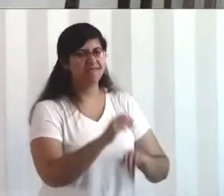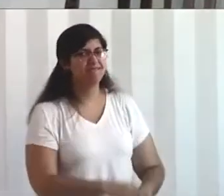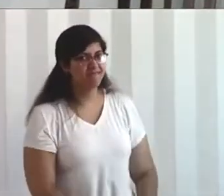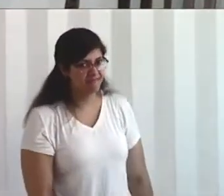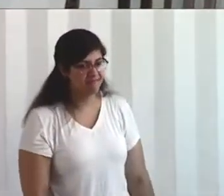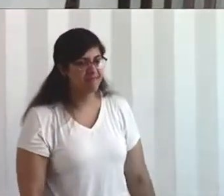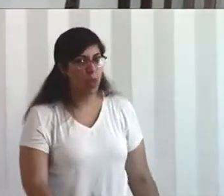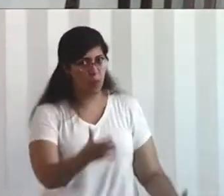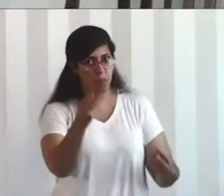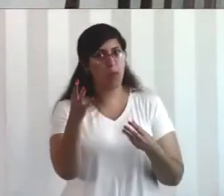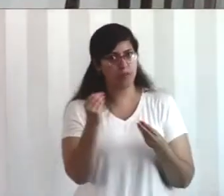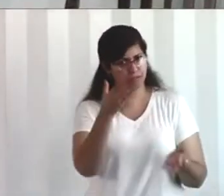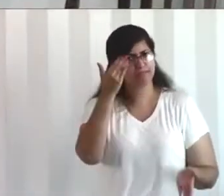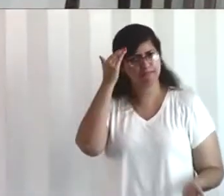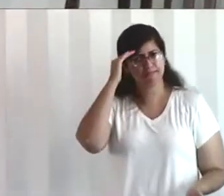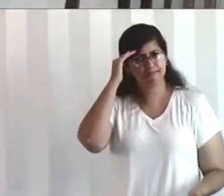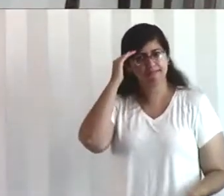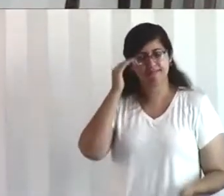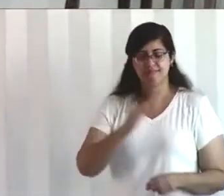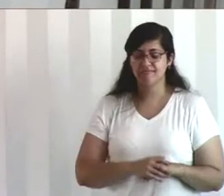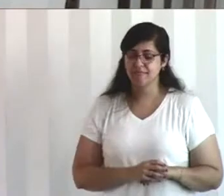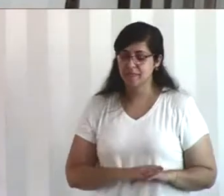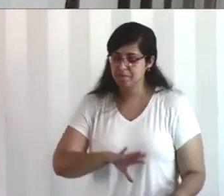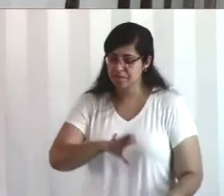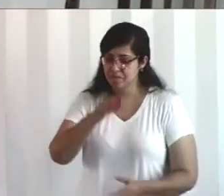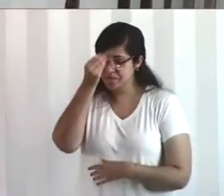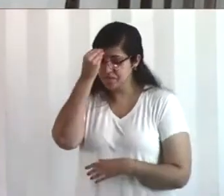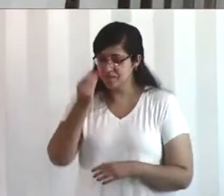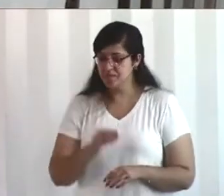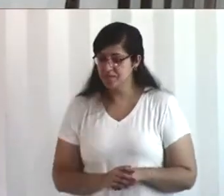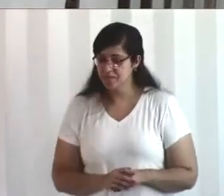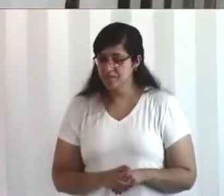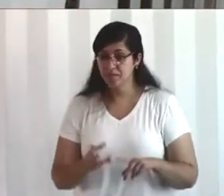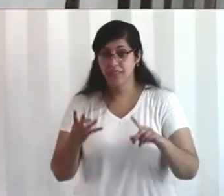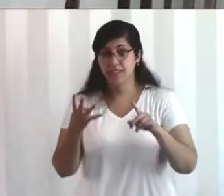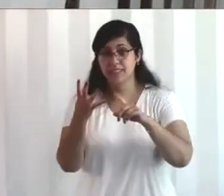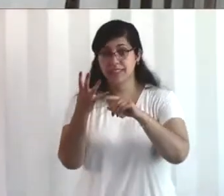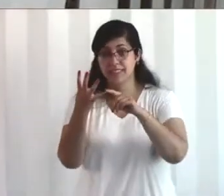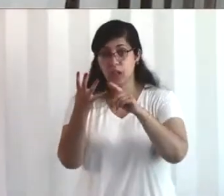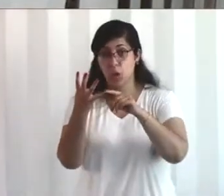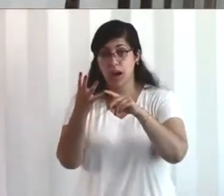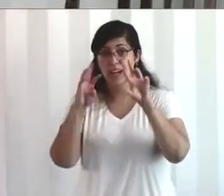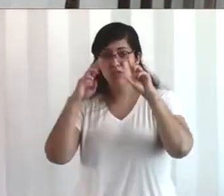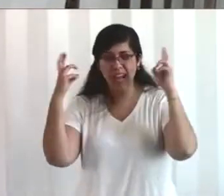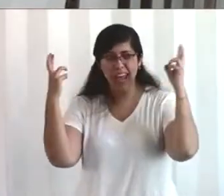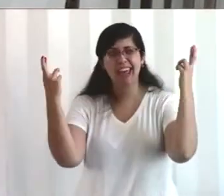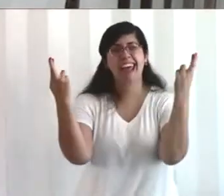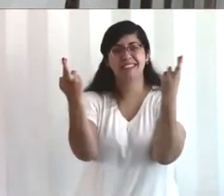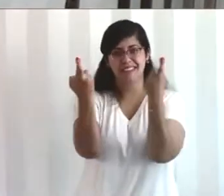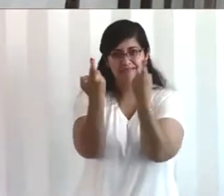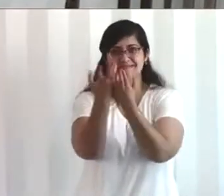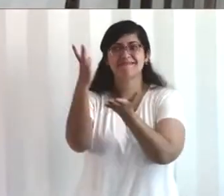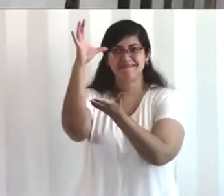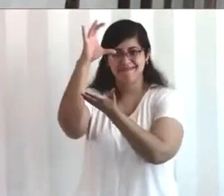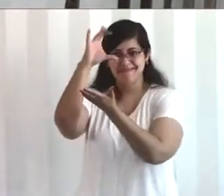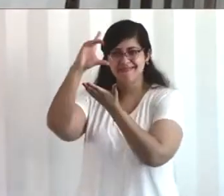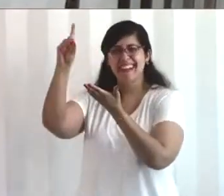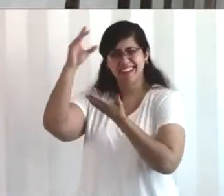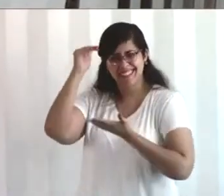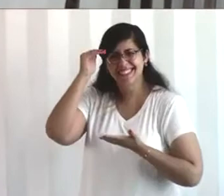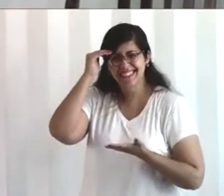companhia, promessa e por fim, reino, soberania. É como Deus conforta o coração de Paulo em